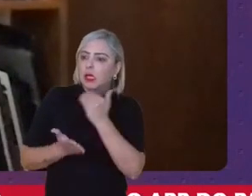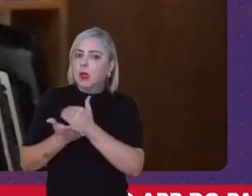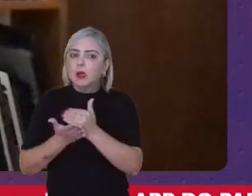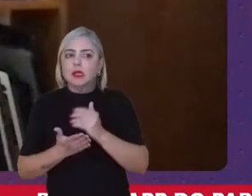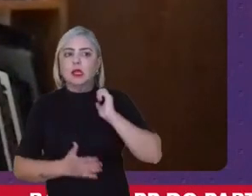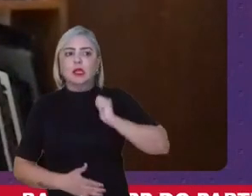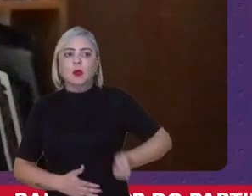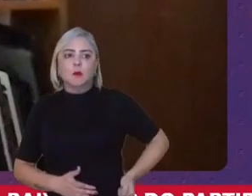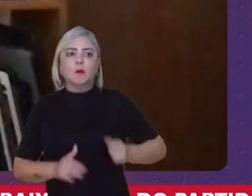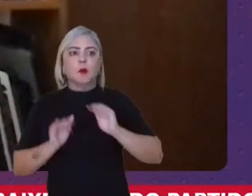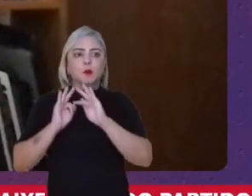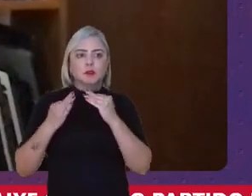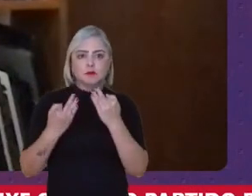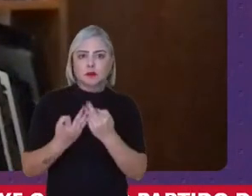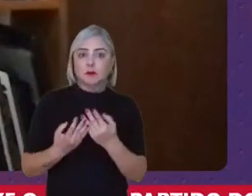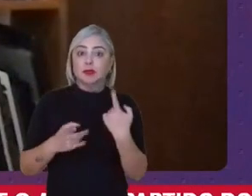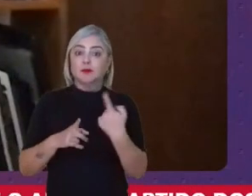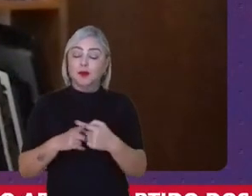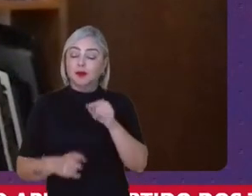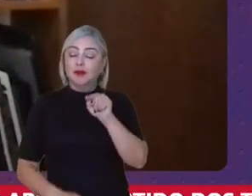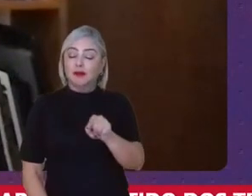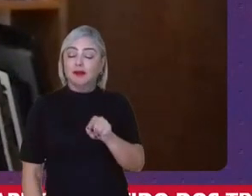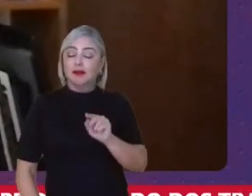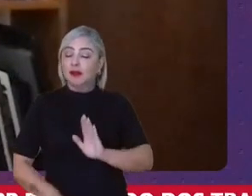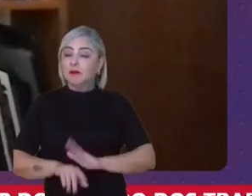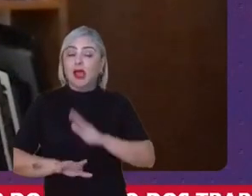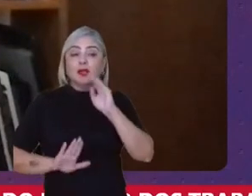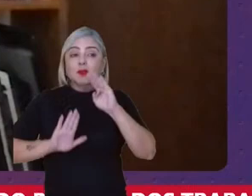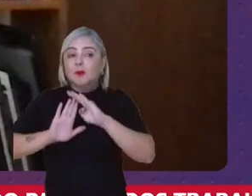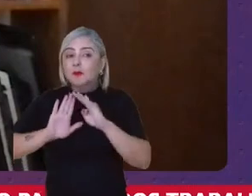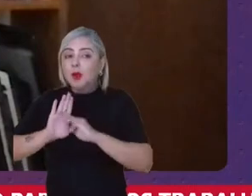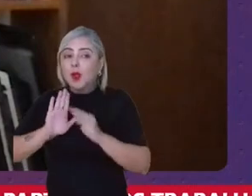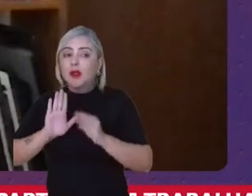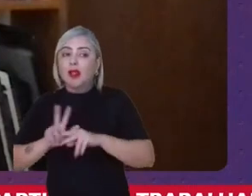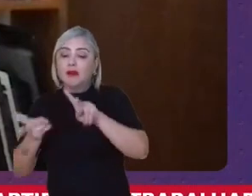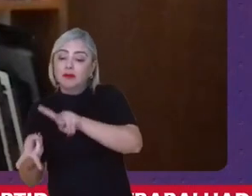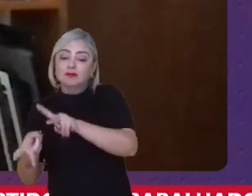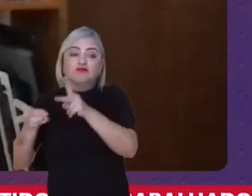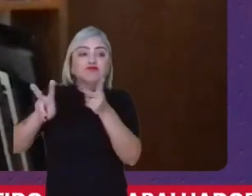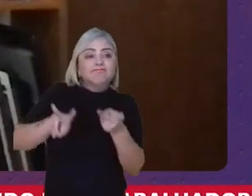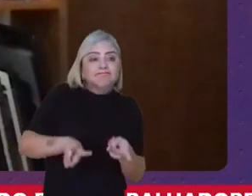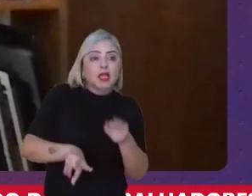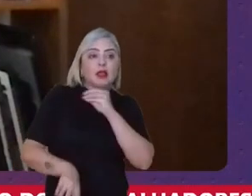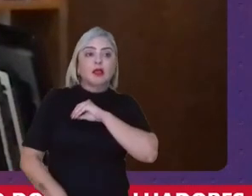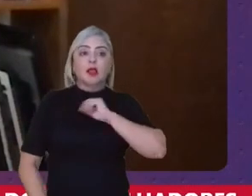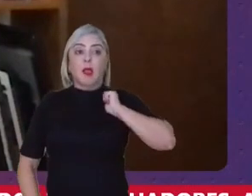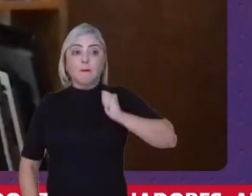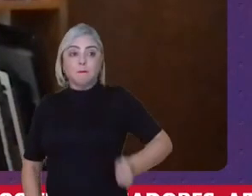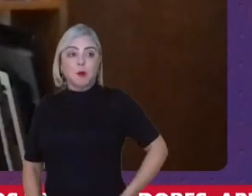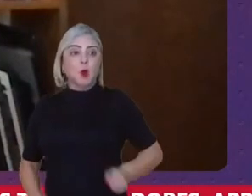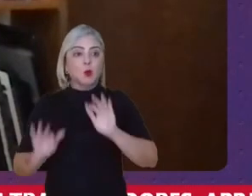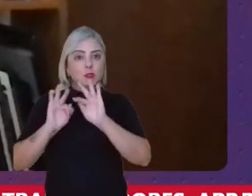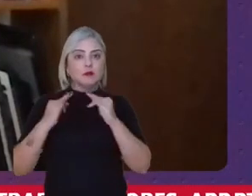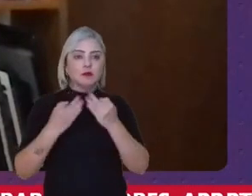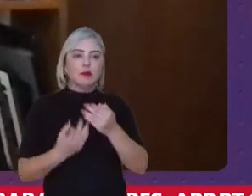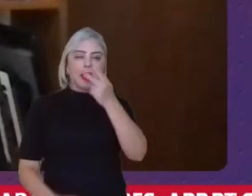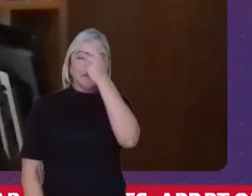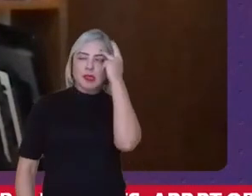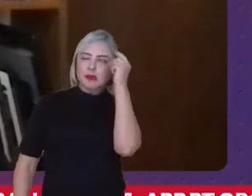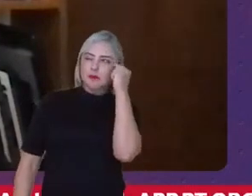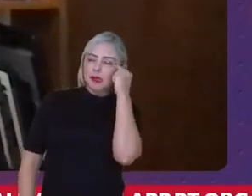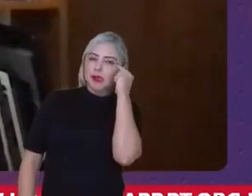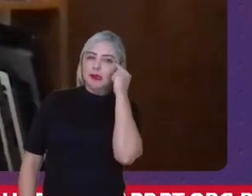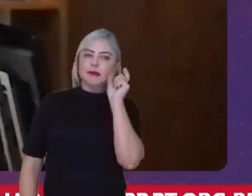o Bolsa Família, porque ele é muito mais do que um programa de transferência de renda. Quando a gente fala Bolsa Família, as pessoas pensam já